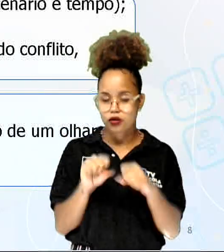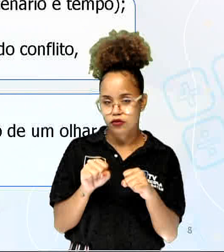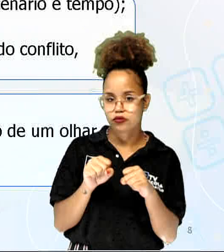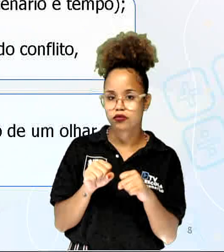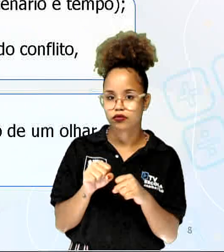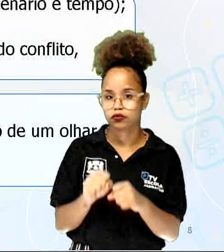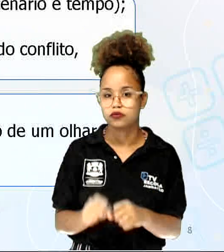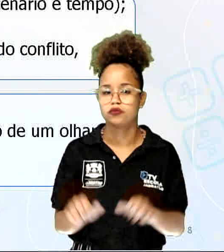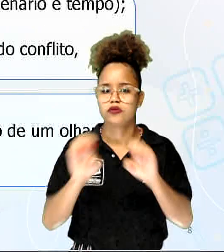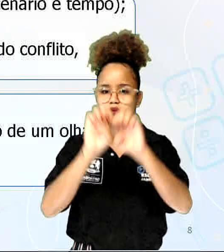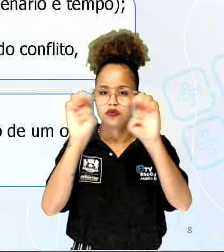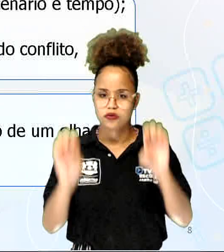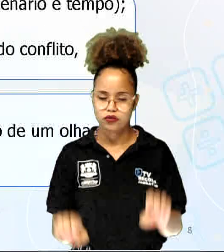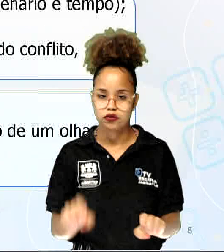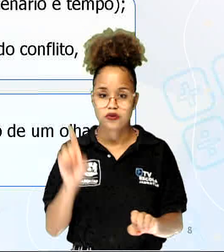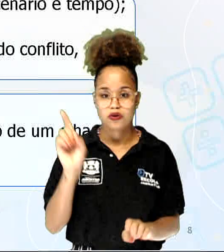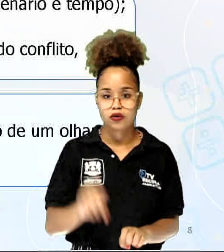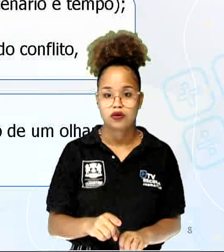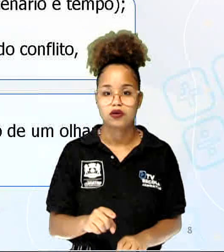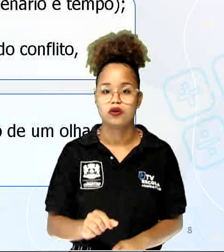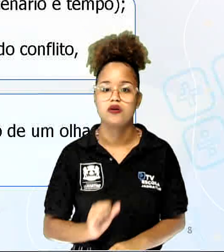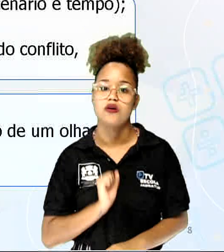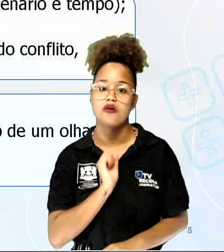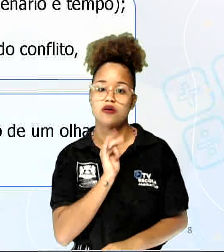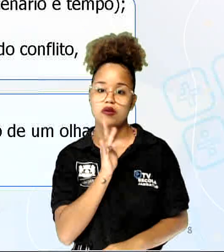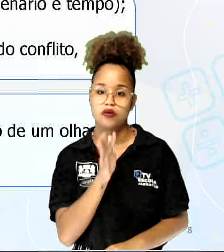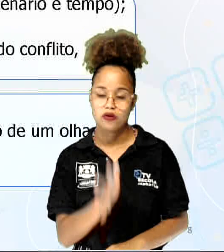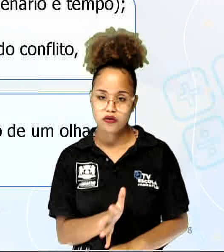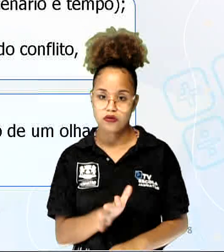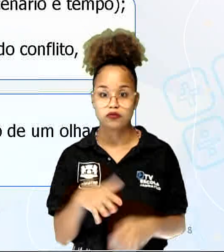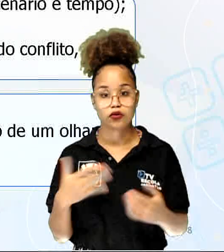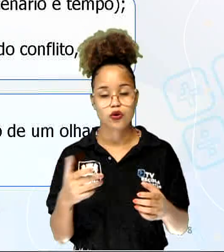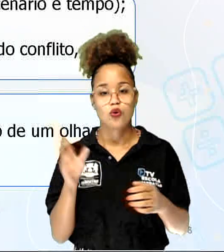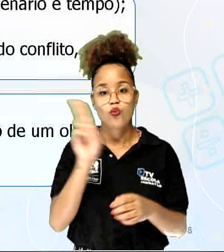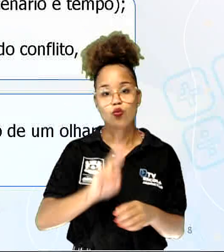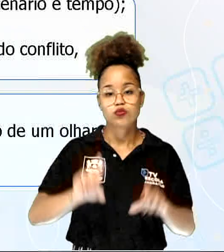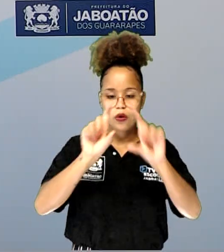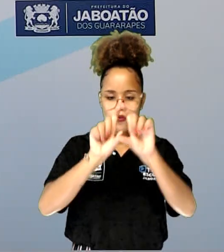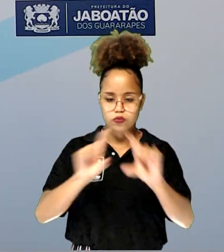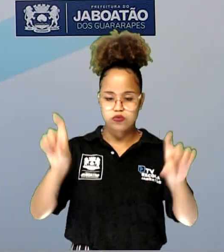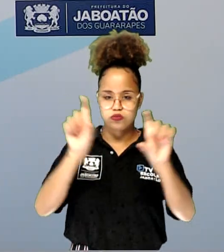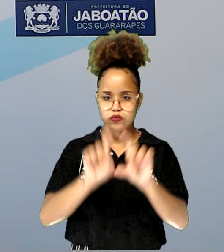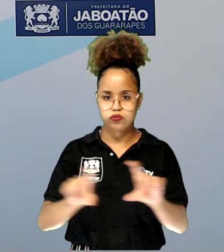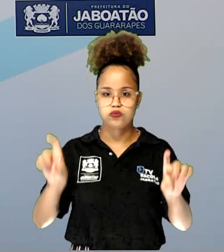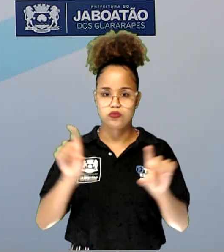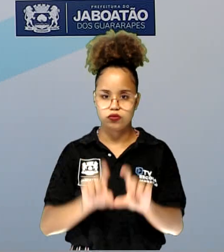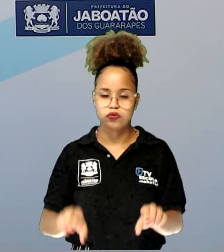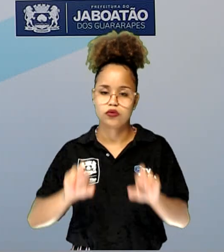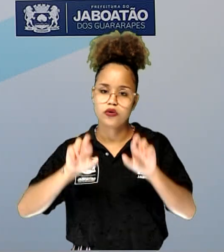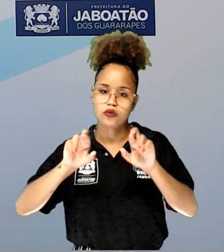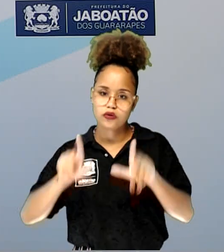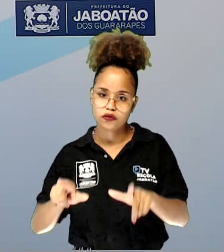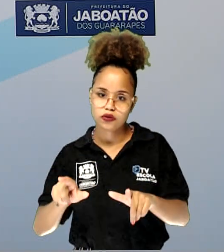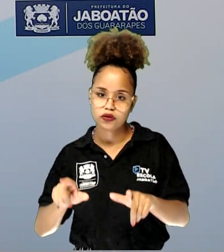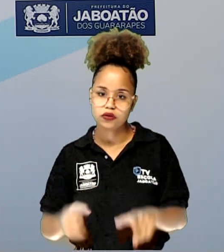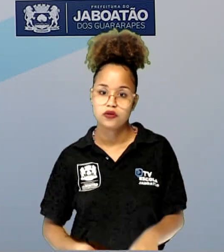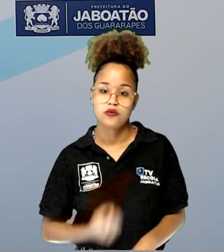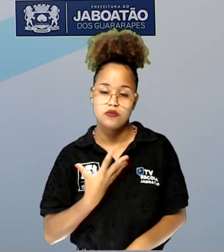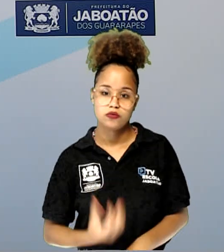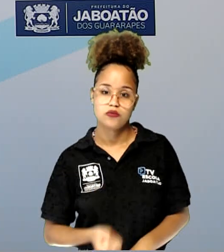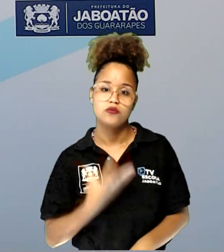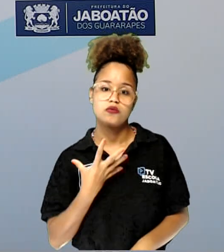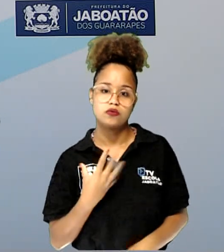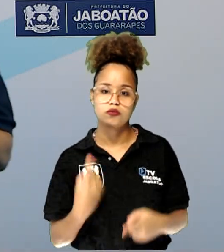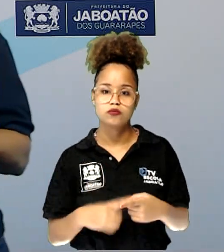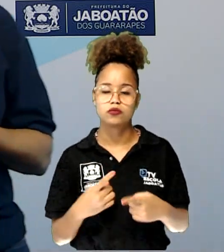escrita em prosa, ou seja, utilização de parágrafos, que é diferente de poesia ou poema, que ele tem uma